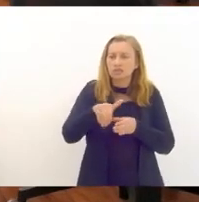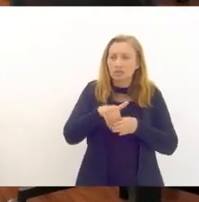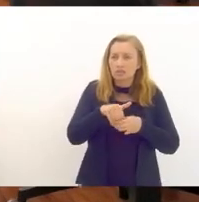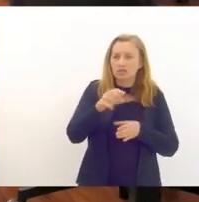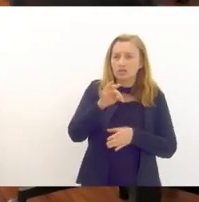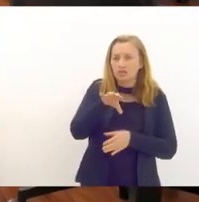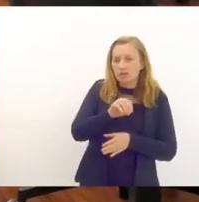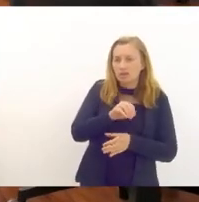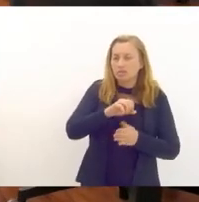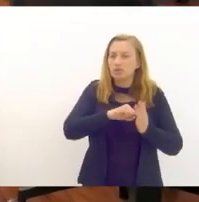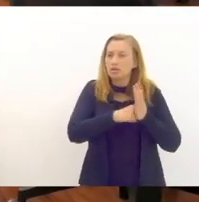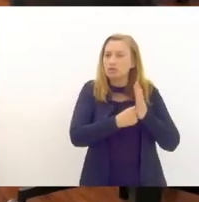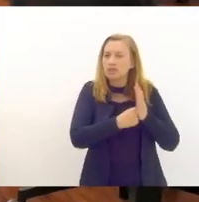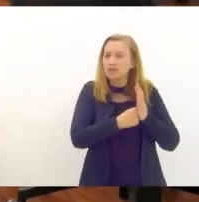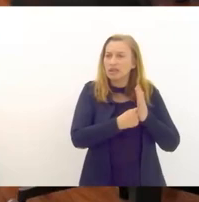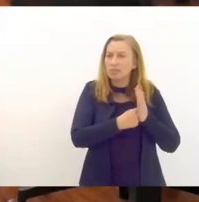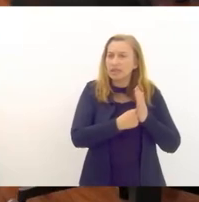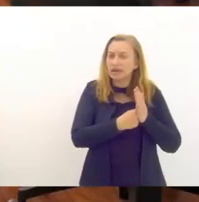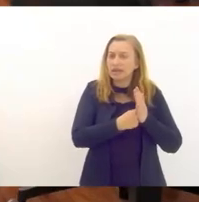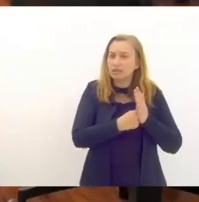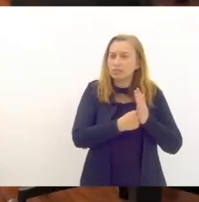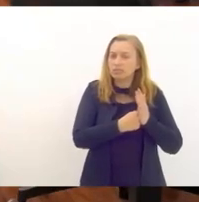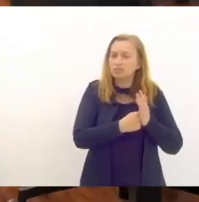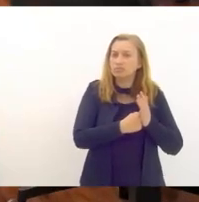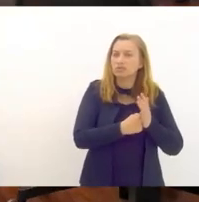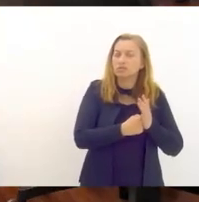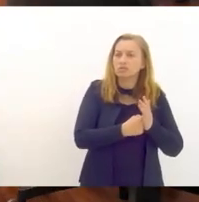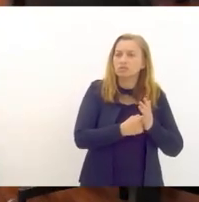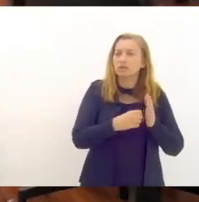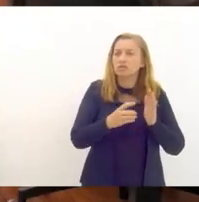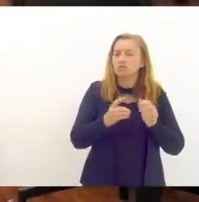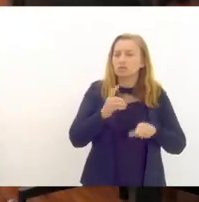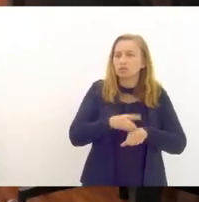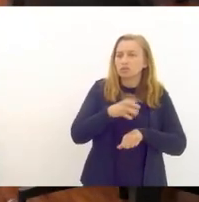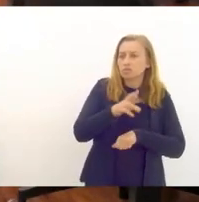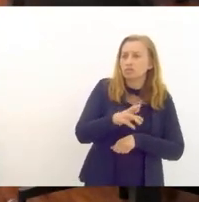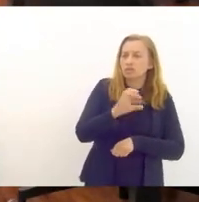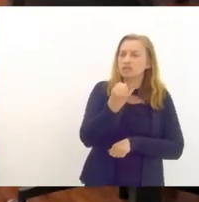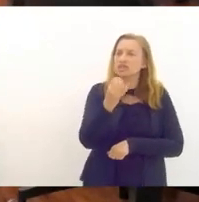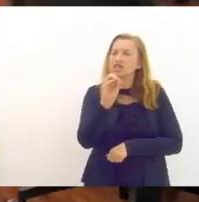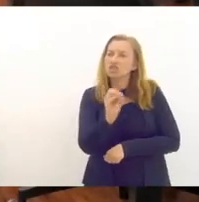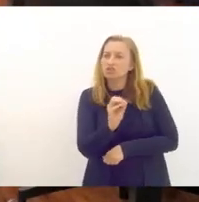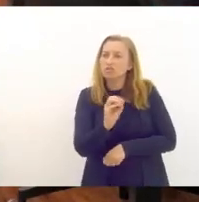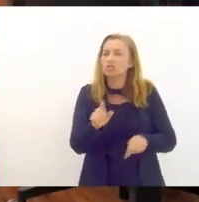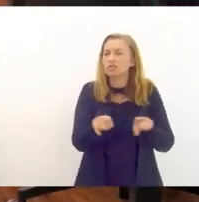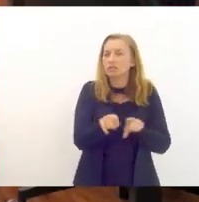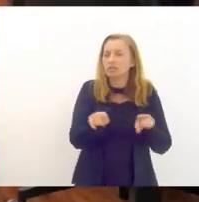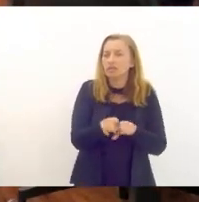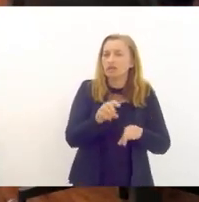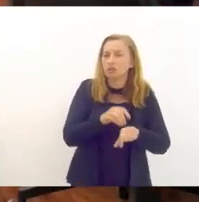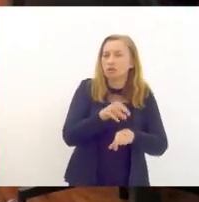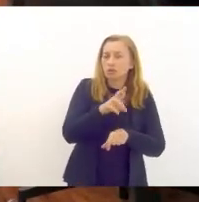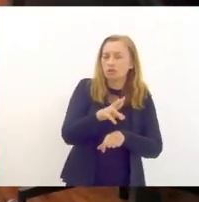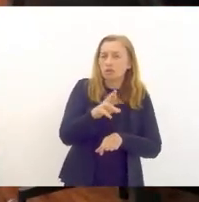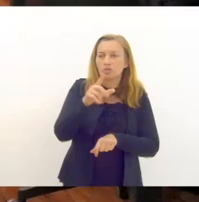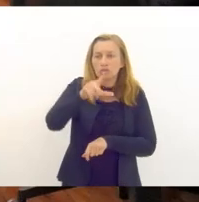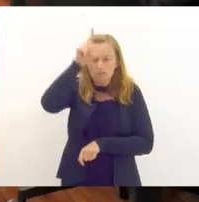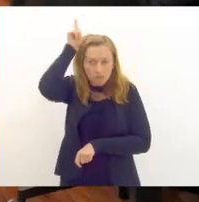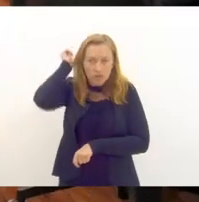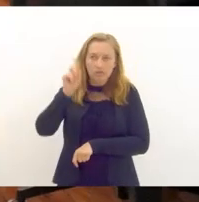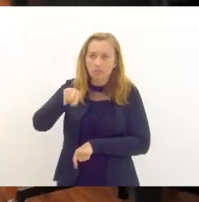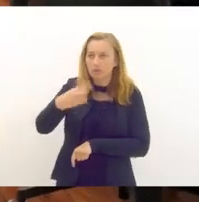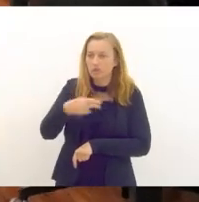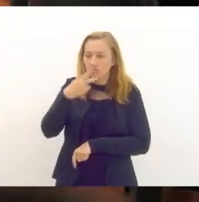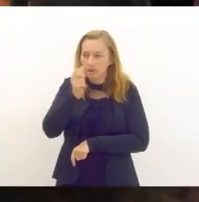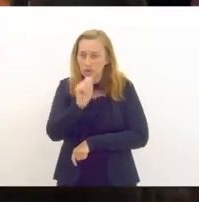encaminhamento e vou deixar os Doutor Serginho falar e Doutor Luiz Paulo depois a gente eu vou dar um encaminhamento aqui